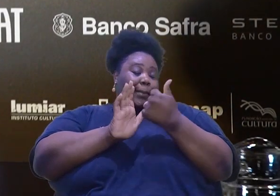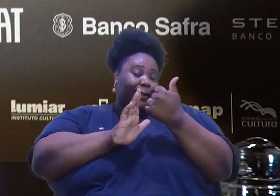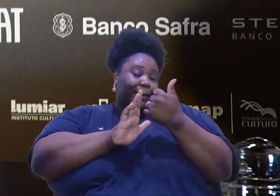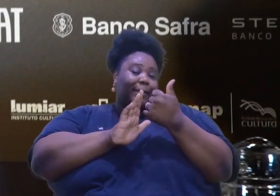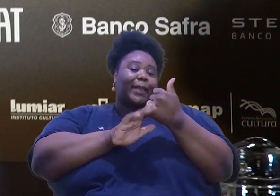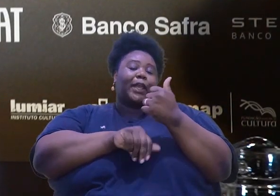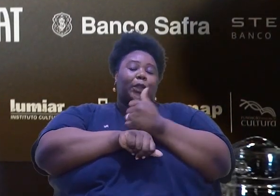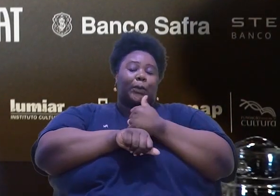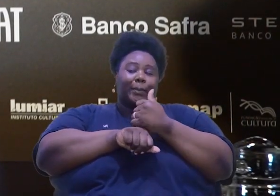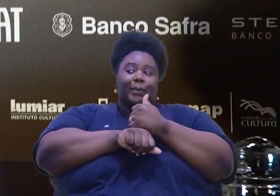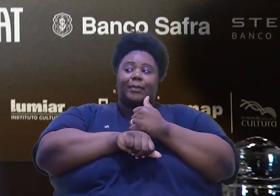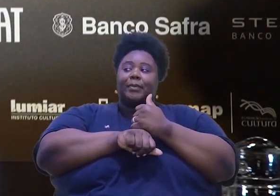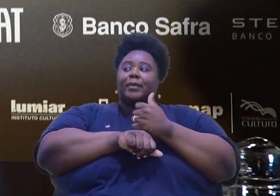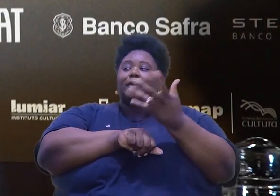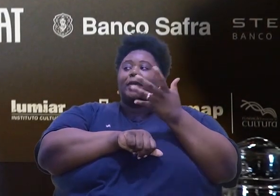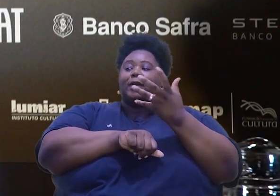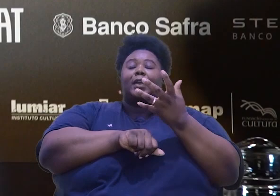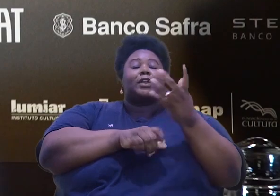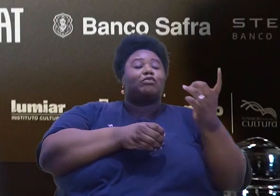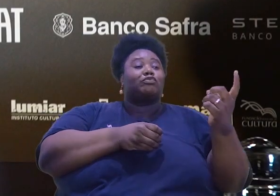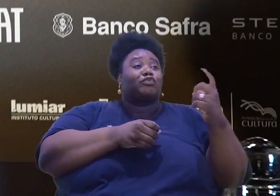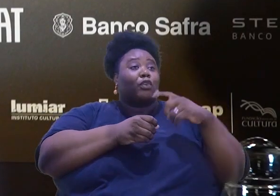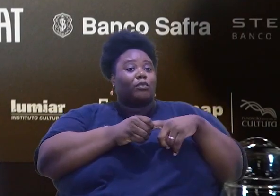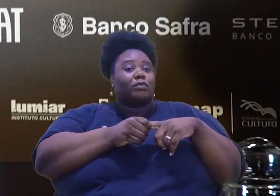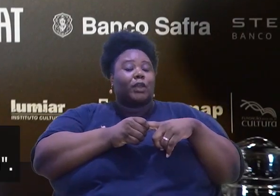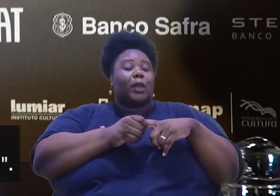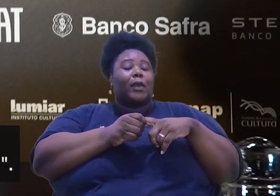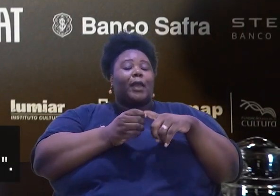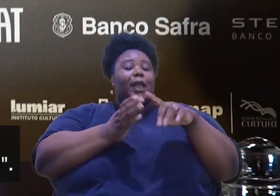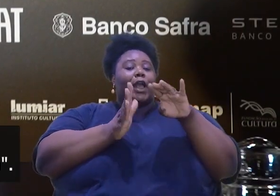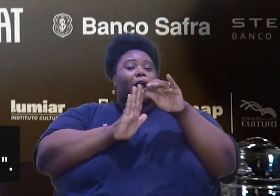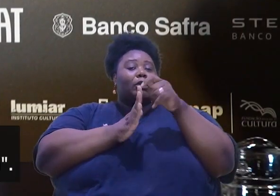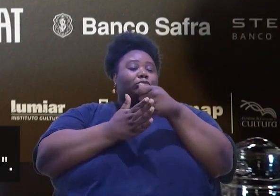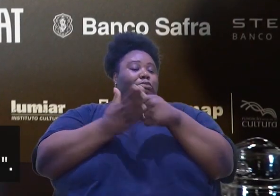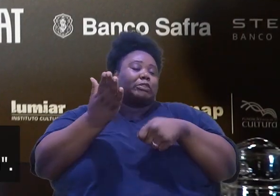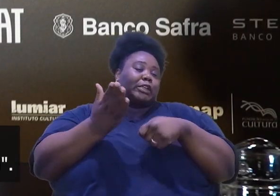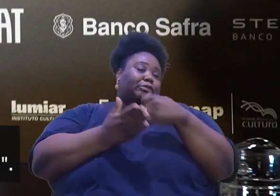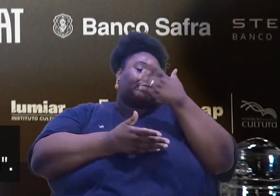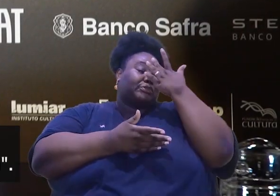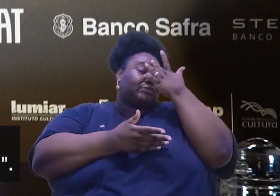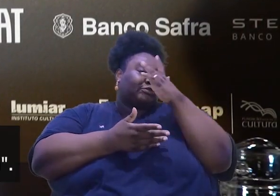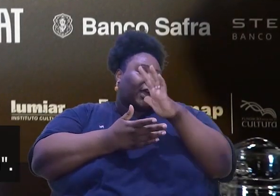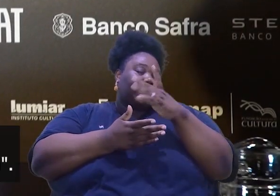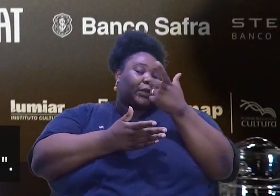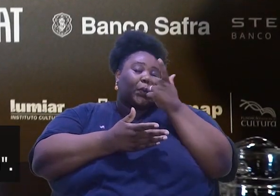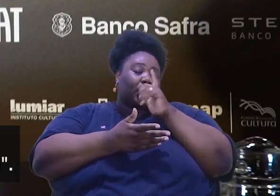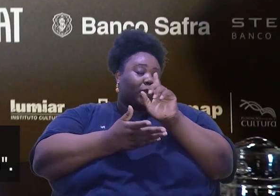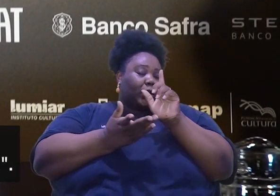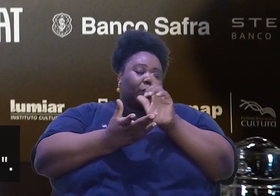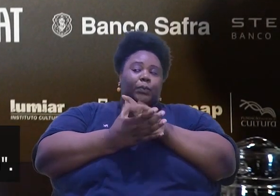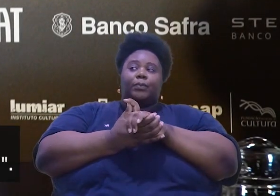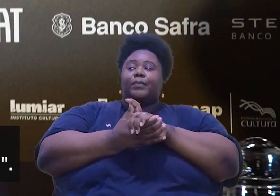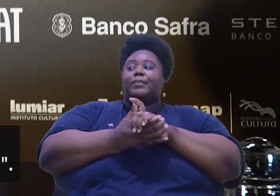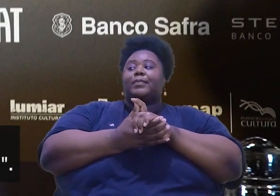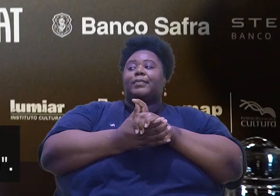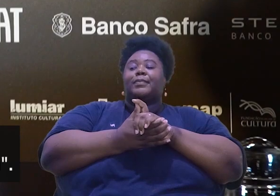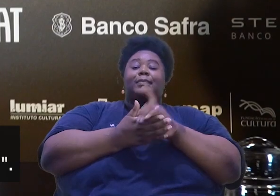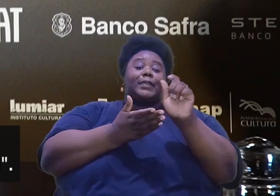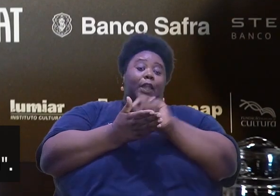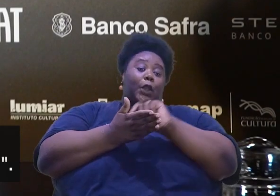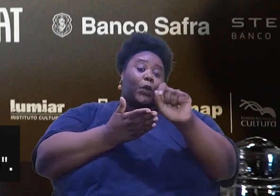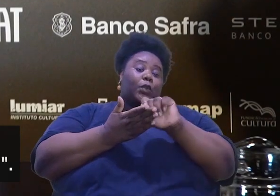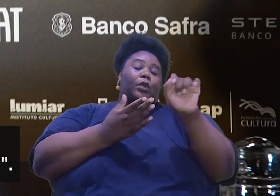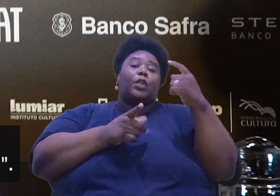literatura. Eu tenho muita vontade de recuperar essa redação, não sei se conseguiria. A redação era: porque